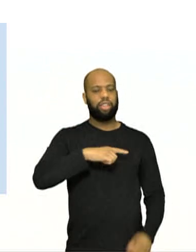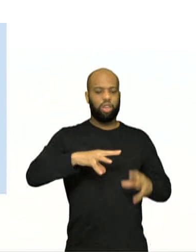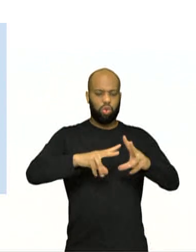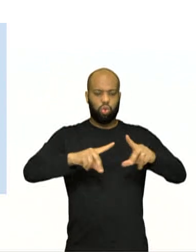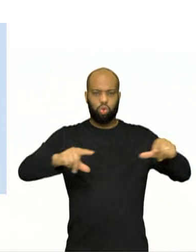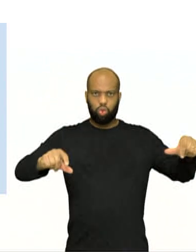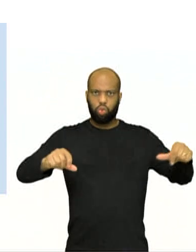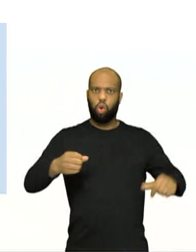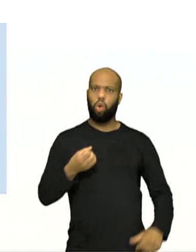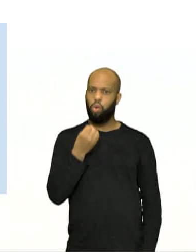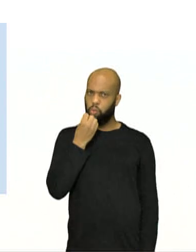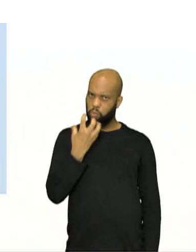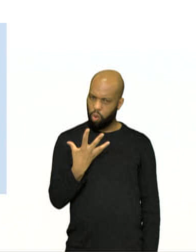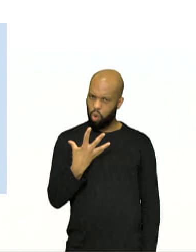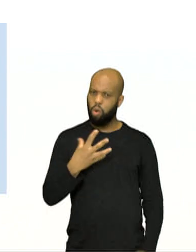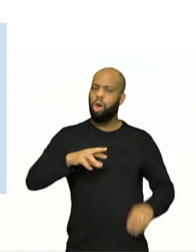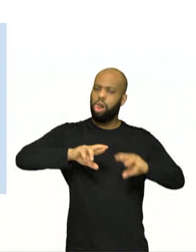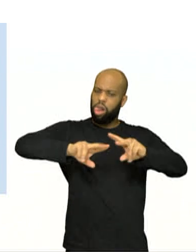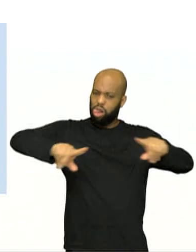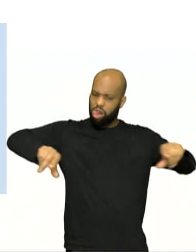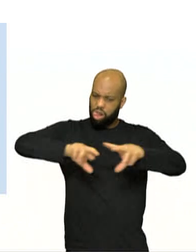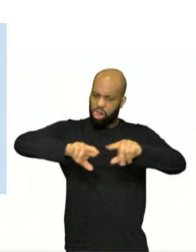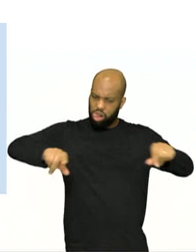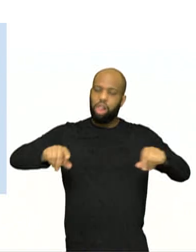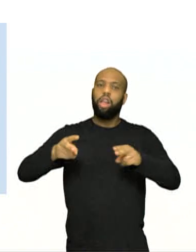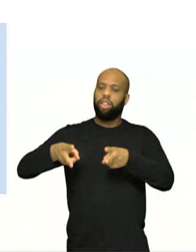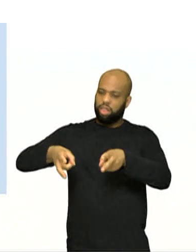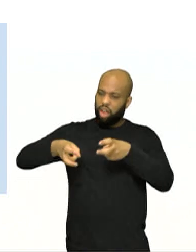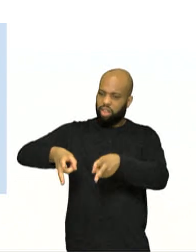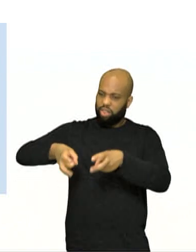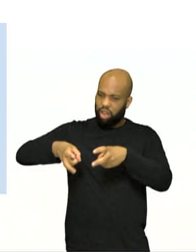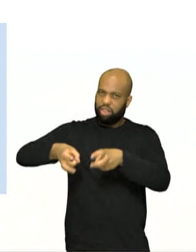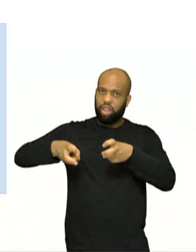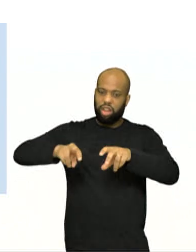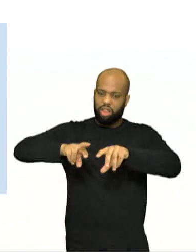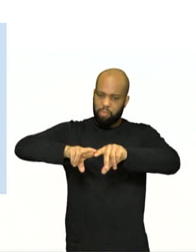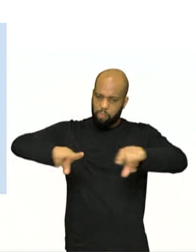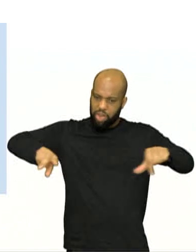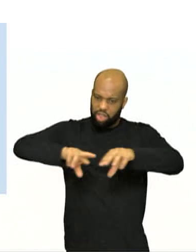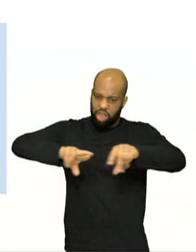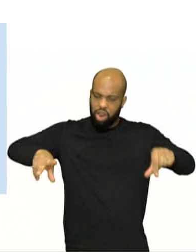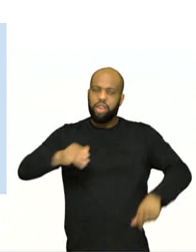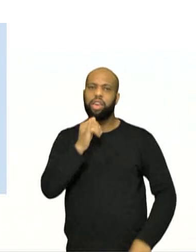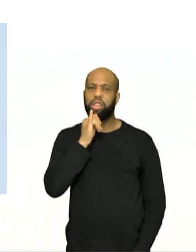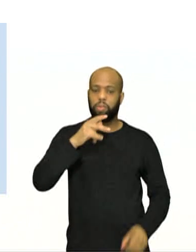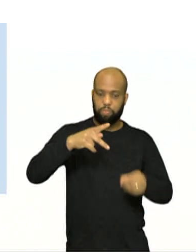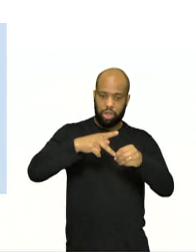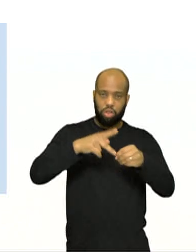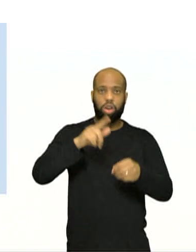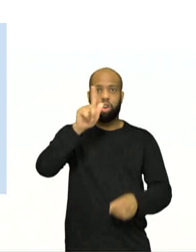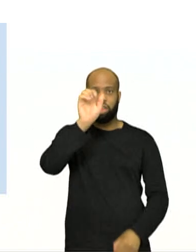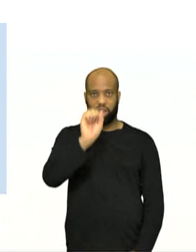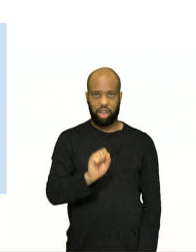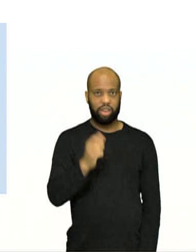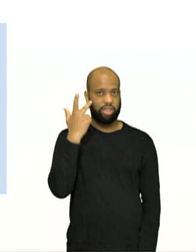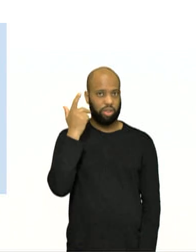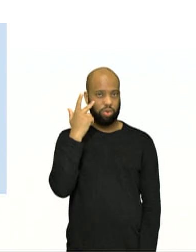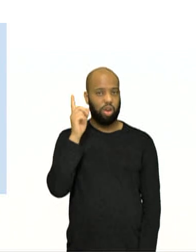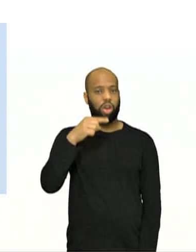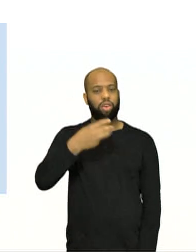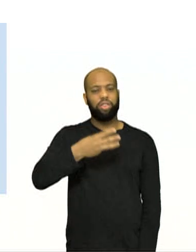subsolo, onde se destaca no extrativismo mineral, com petróleo, gás natural, é o terceiro